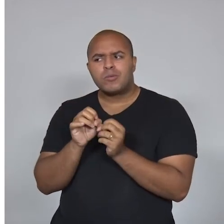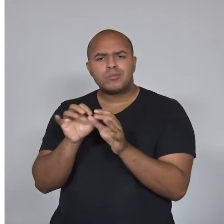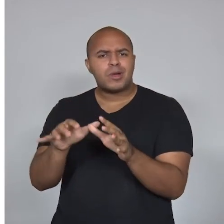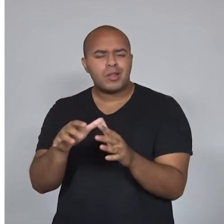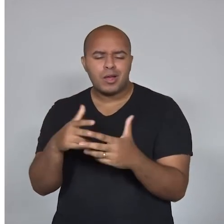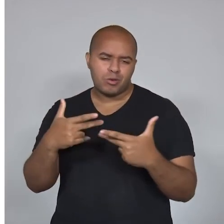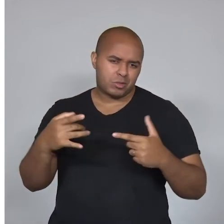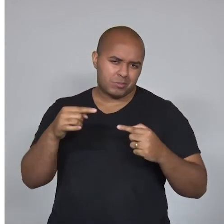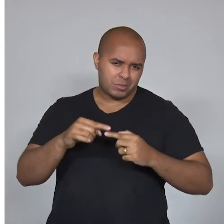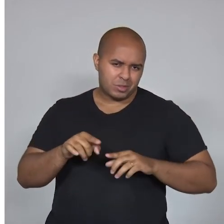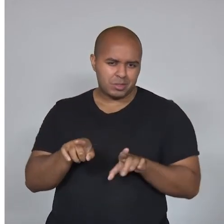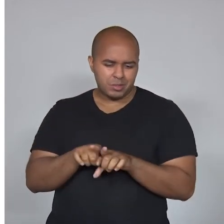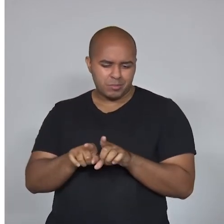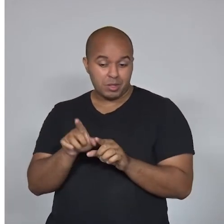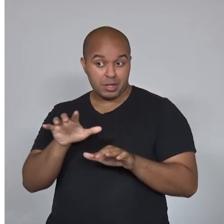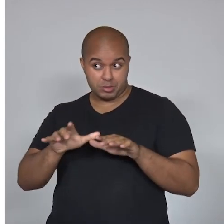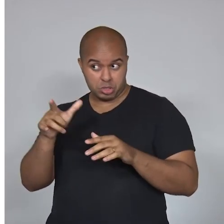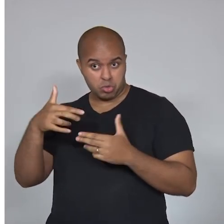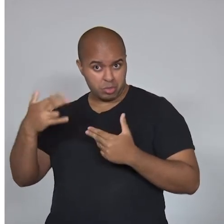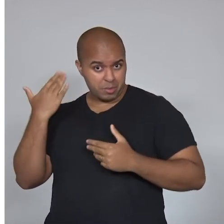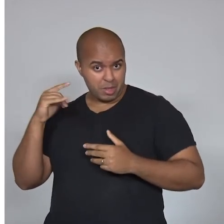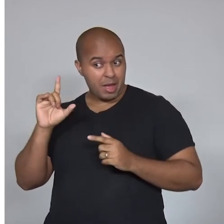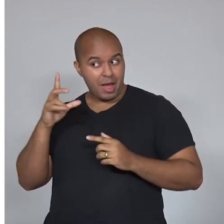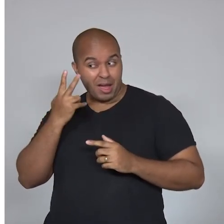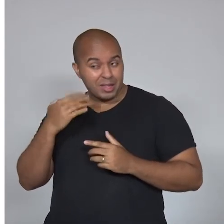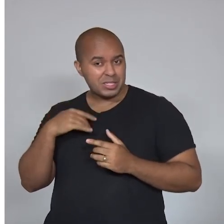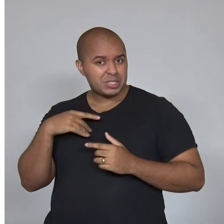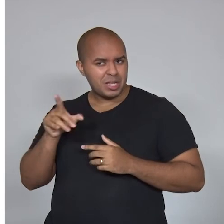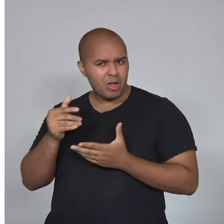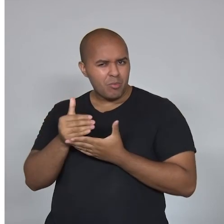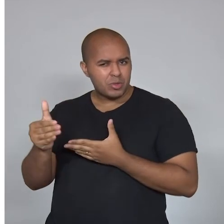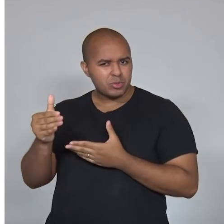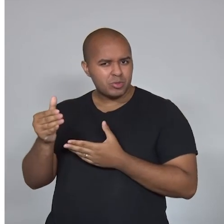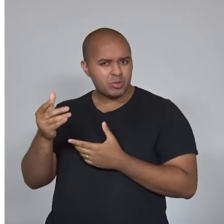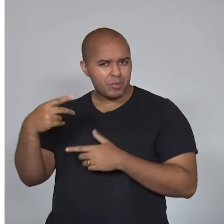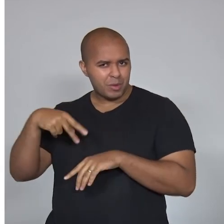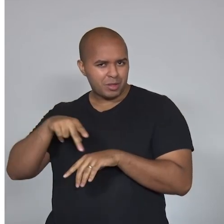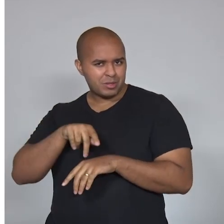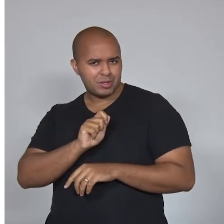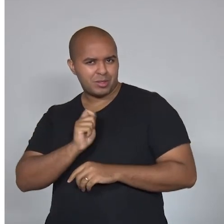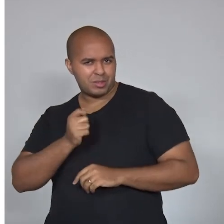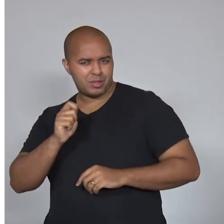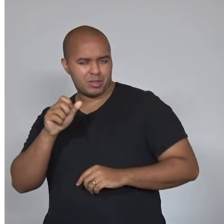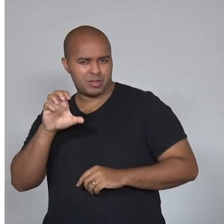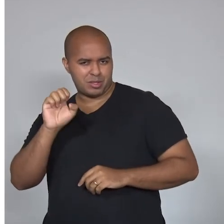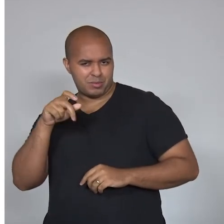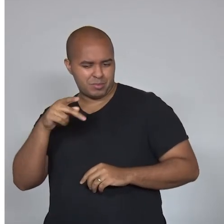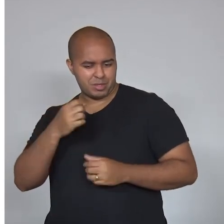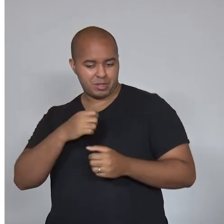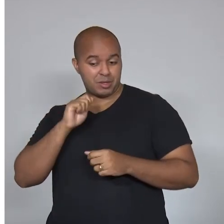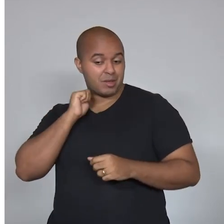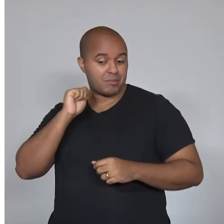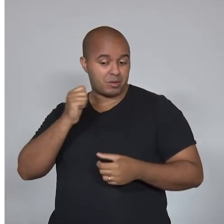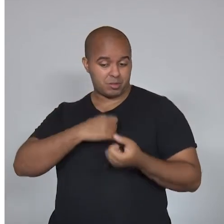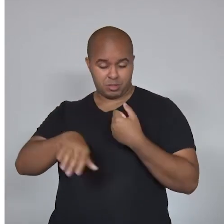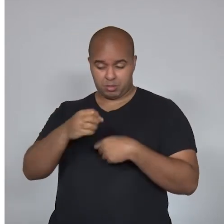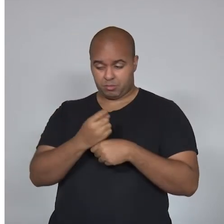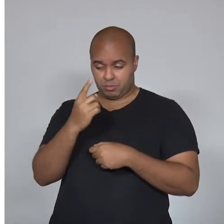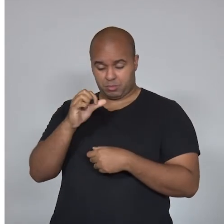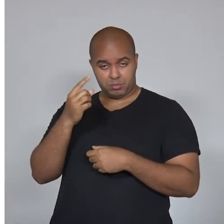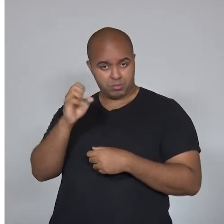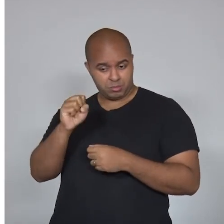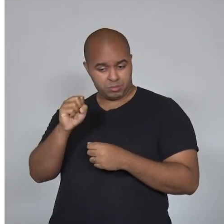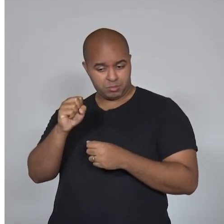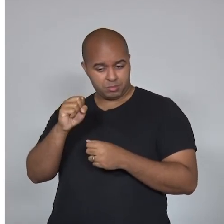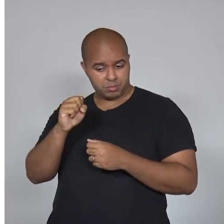espalhou. A teoria dominante da época afirmava que ela começou na Espanha, em abril de 1918,